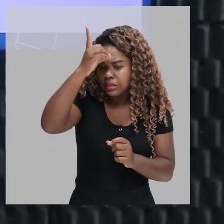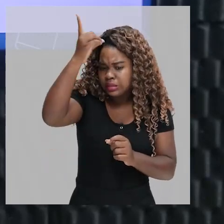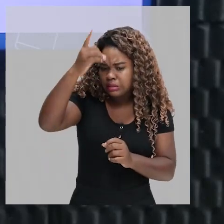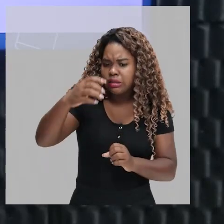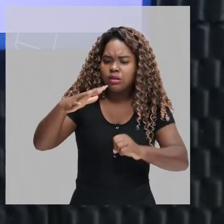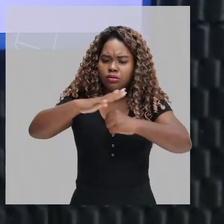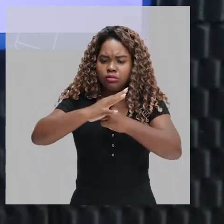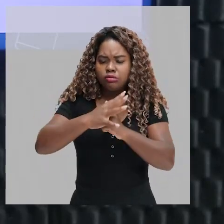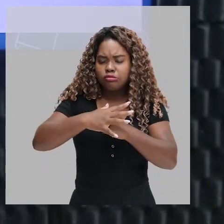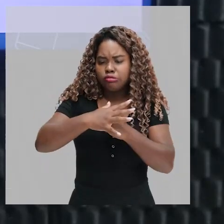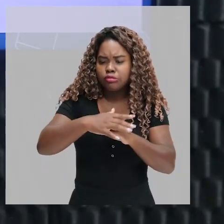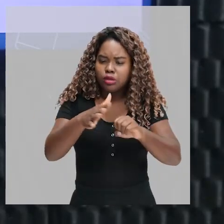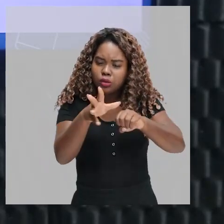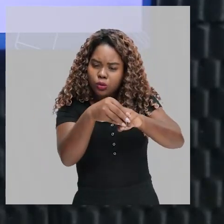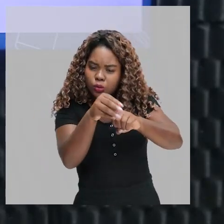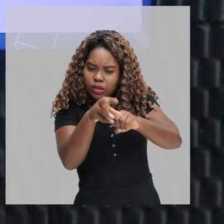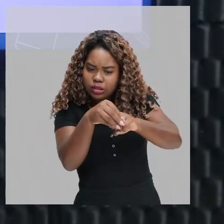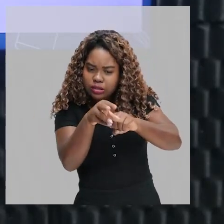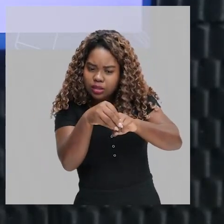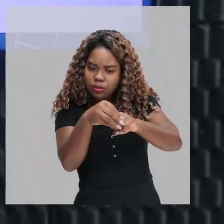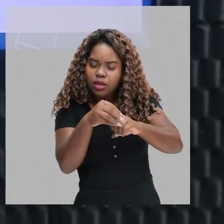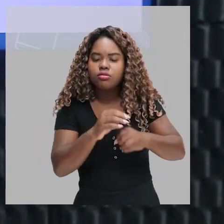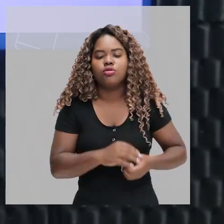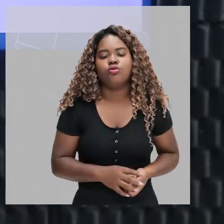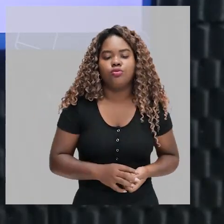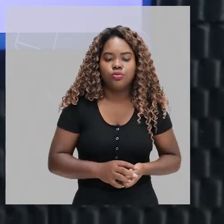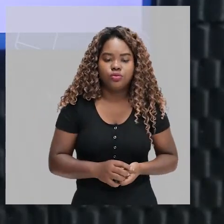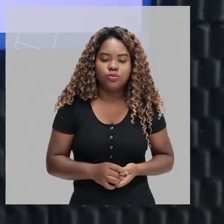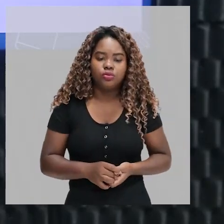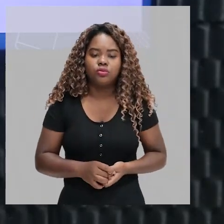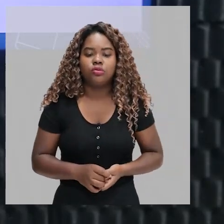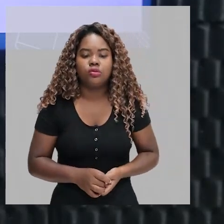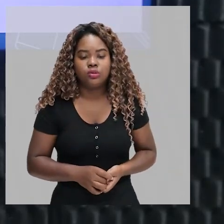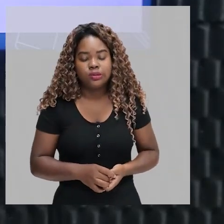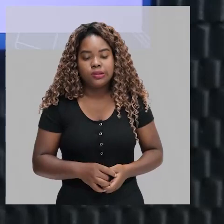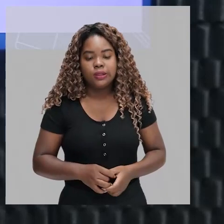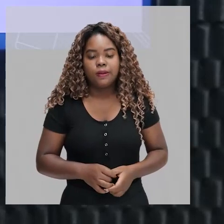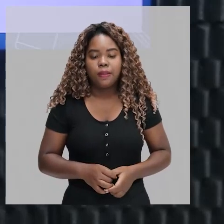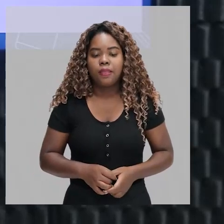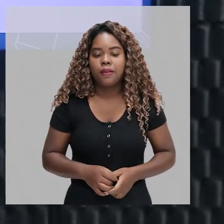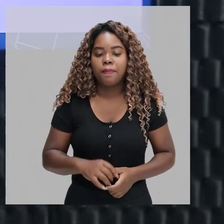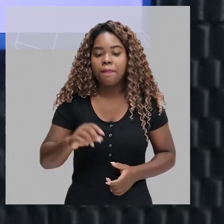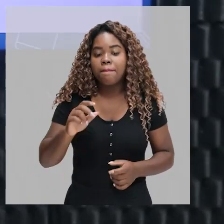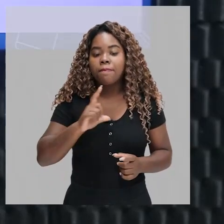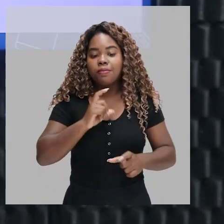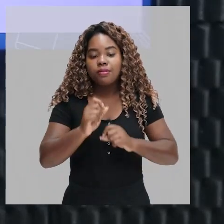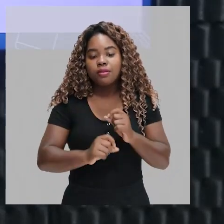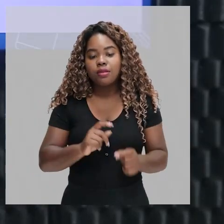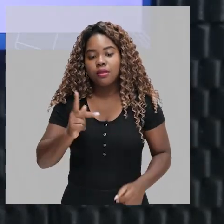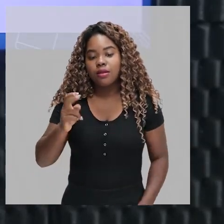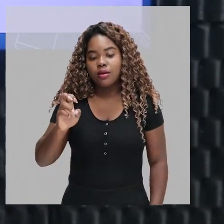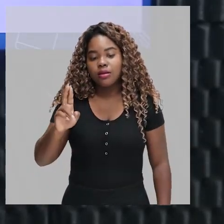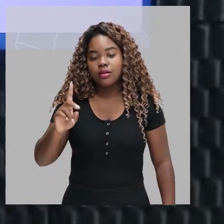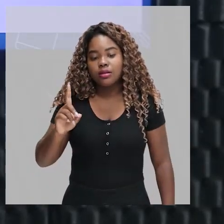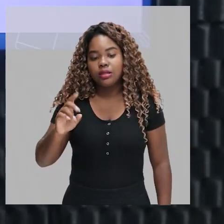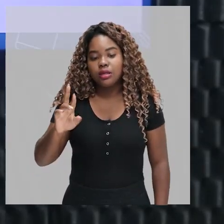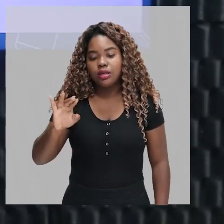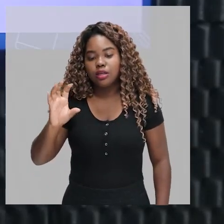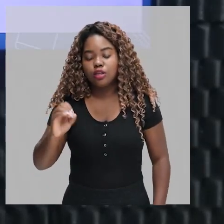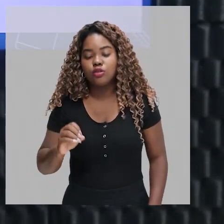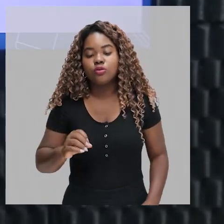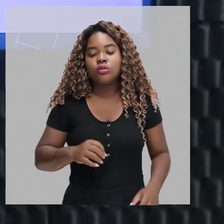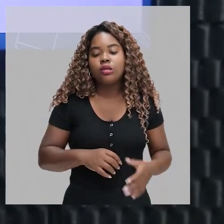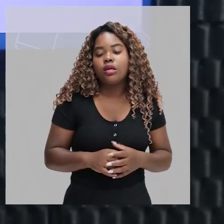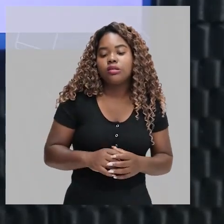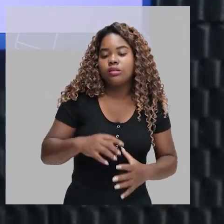busca pela Liberdade Consagração da razão tá bom herdeiros da revolução científica